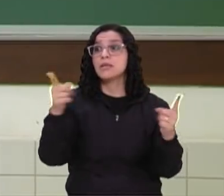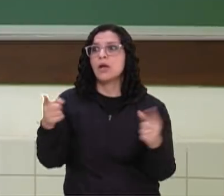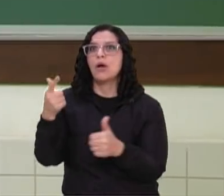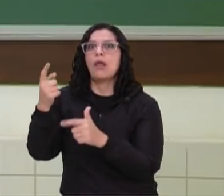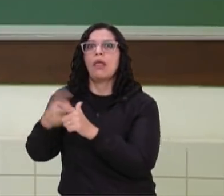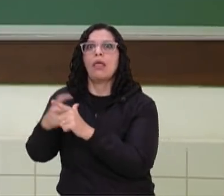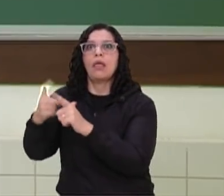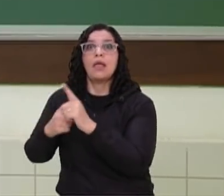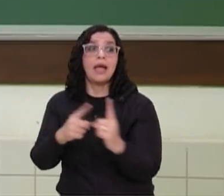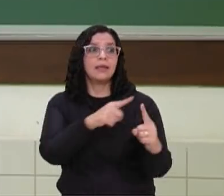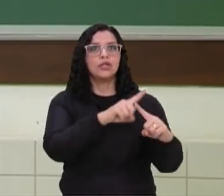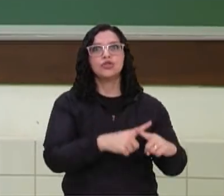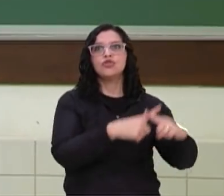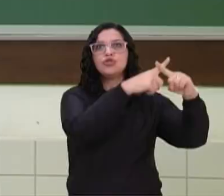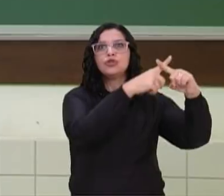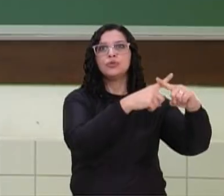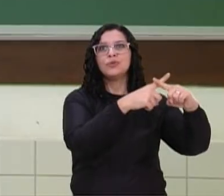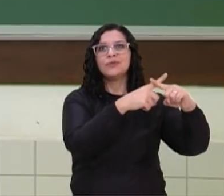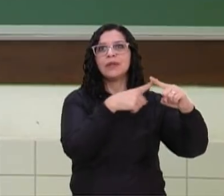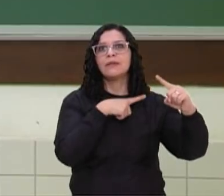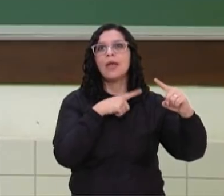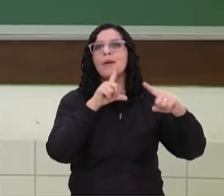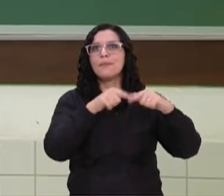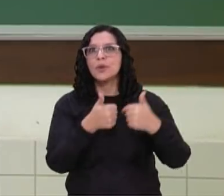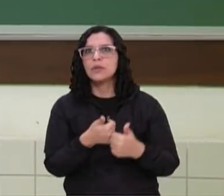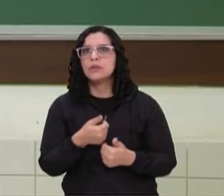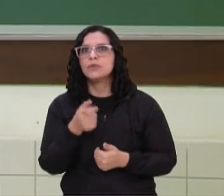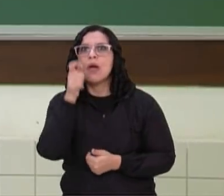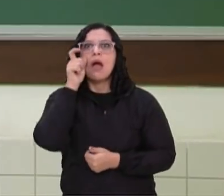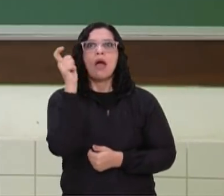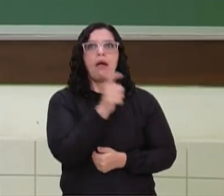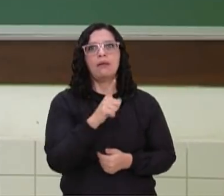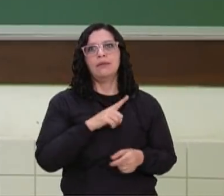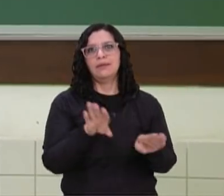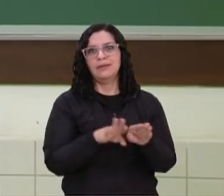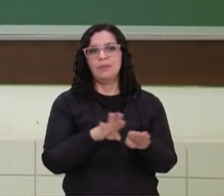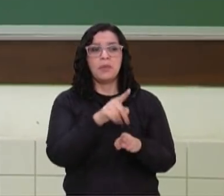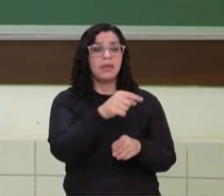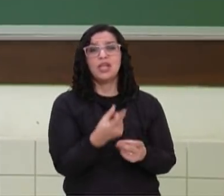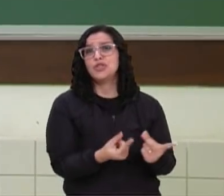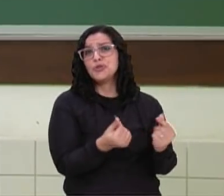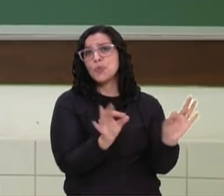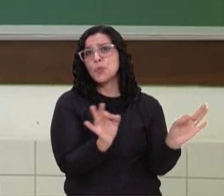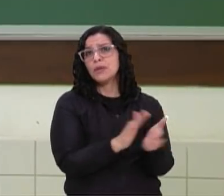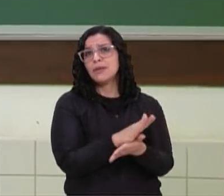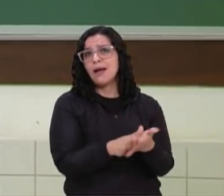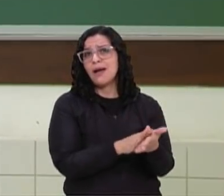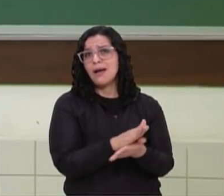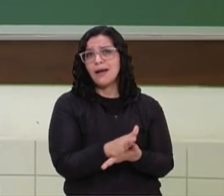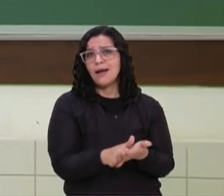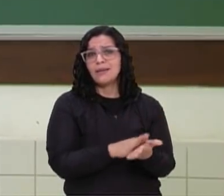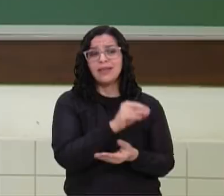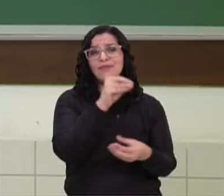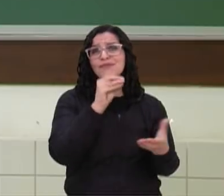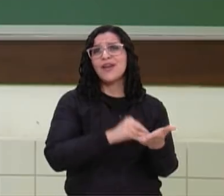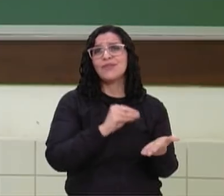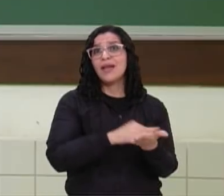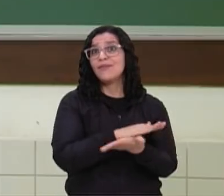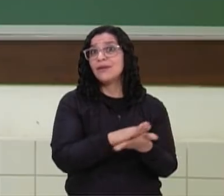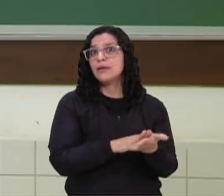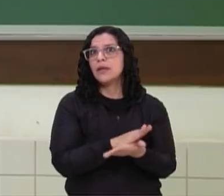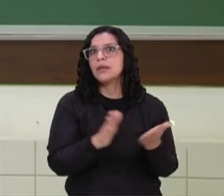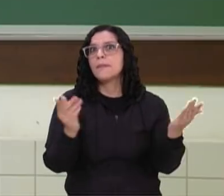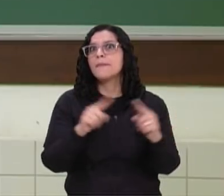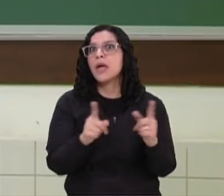começaram a competir com a Inglaterra, porque não havia nenhuma grande finância ali, nenhum grande recurso a ser explorado, exceto